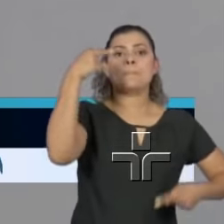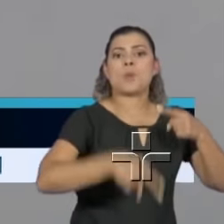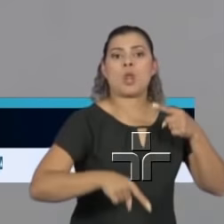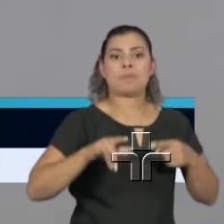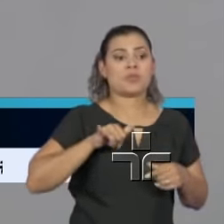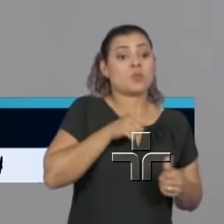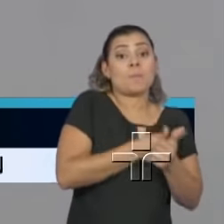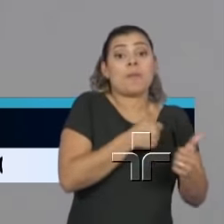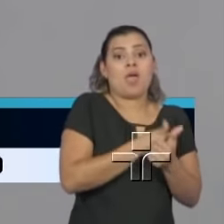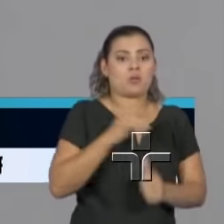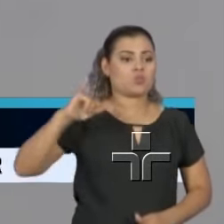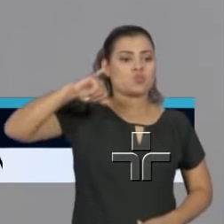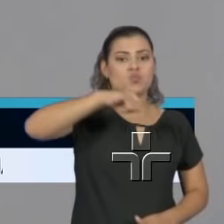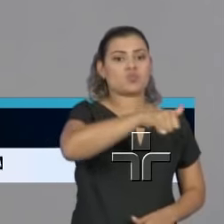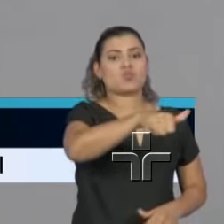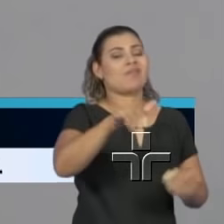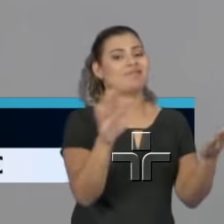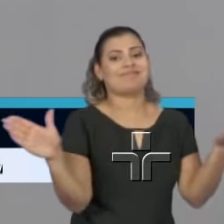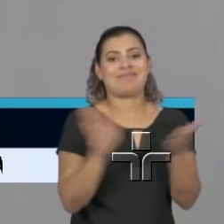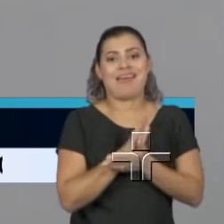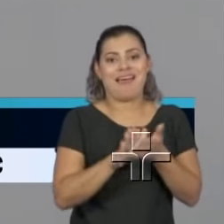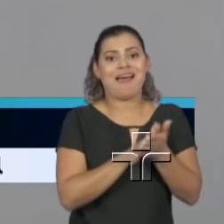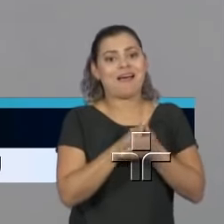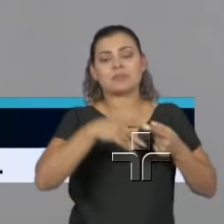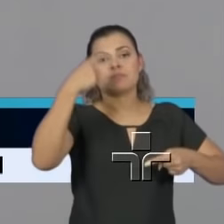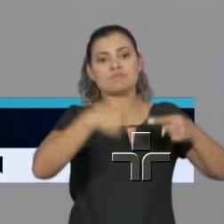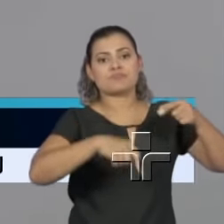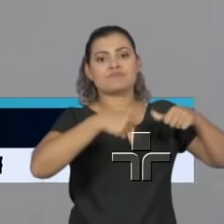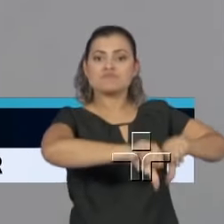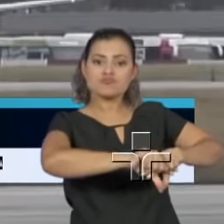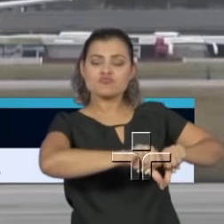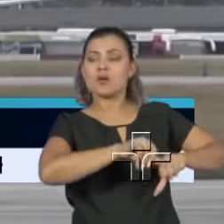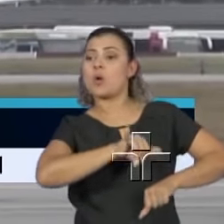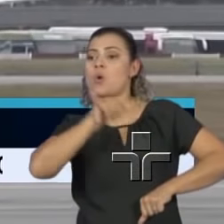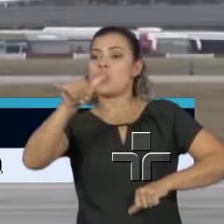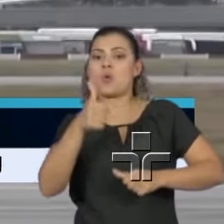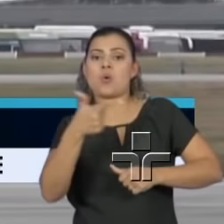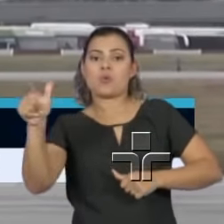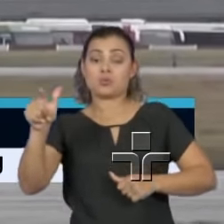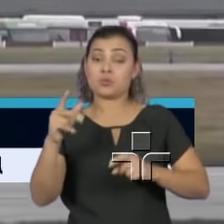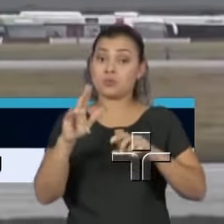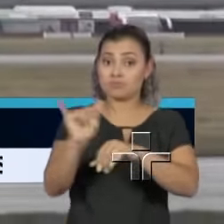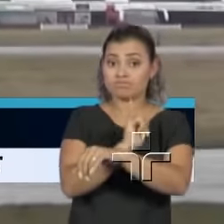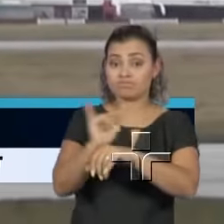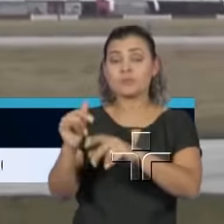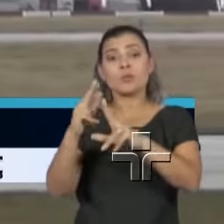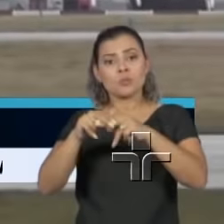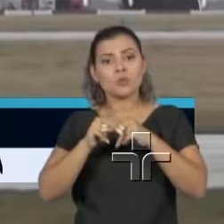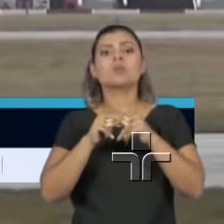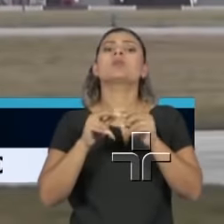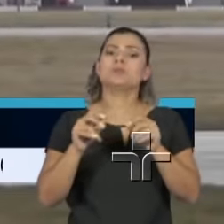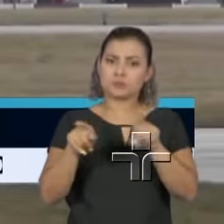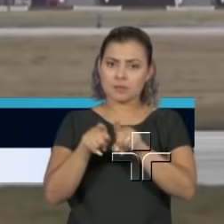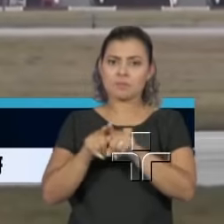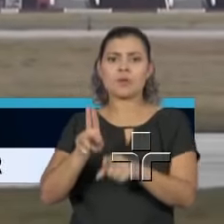aviões civis americanos de sobrevoarem o Irã e a região do Golfo. A Agência da União Europeia para a